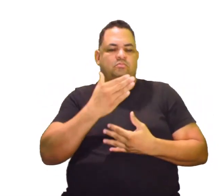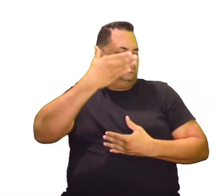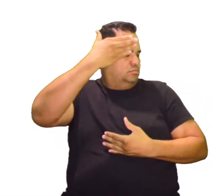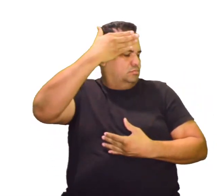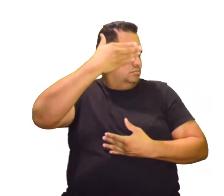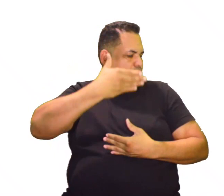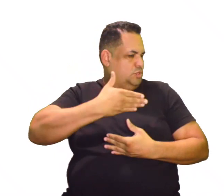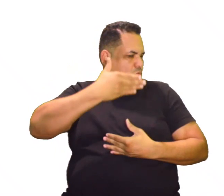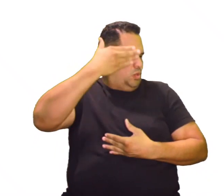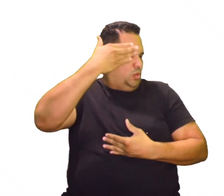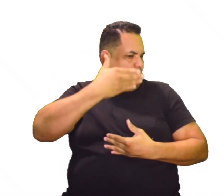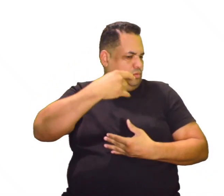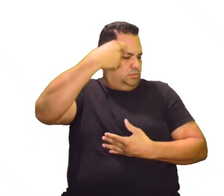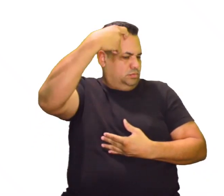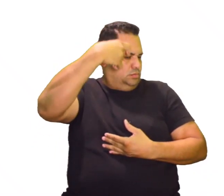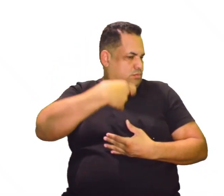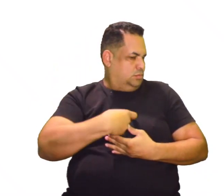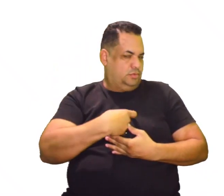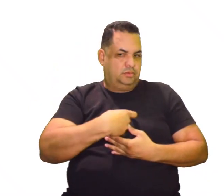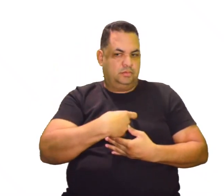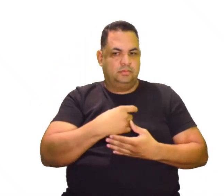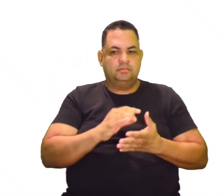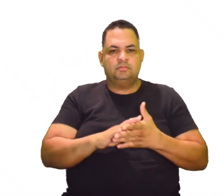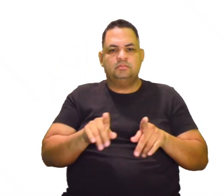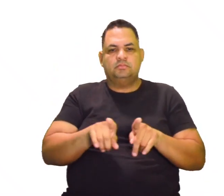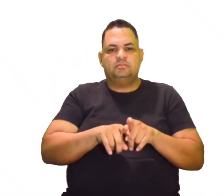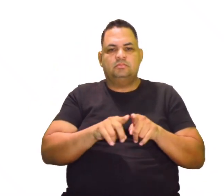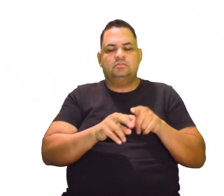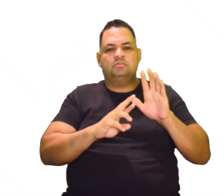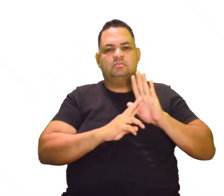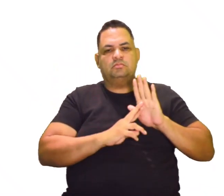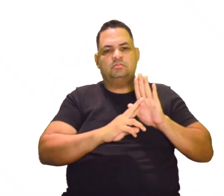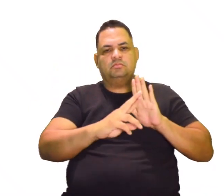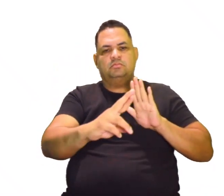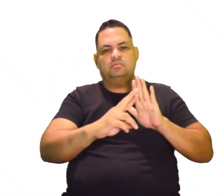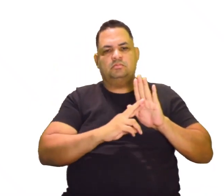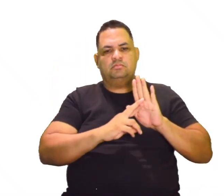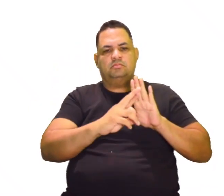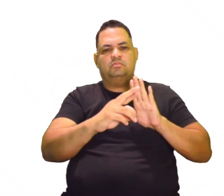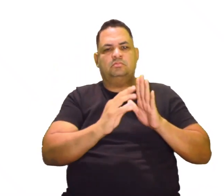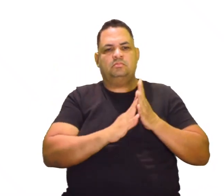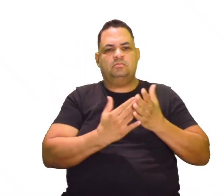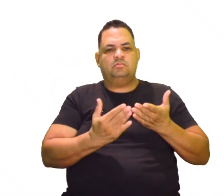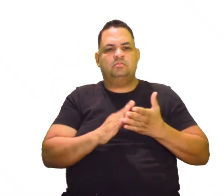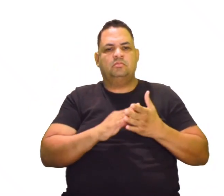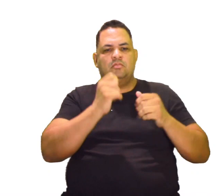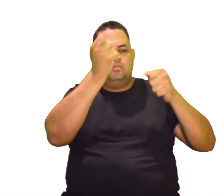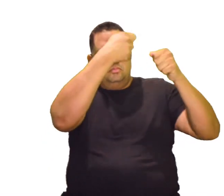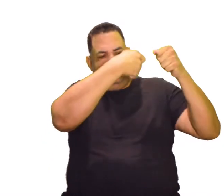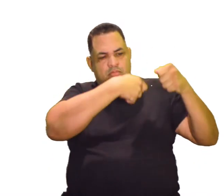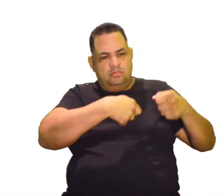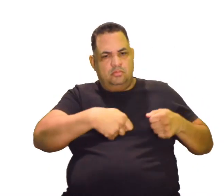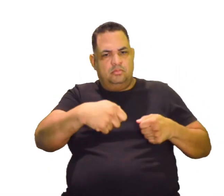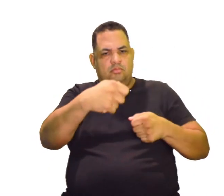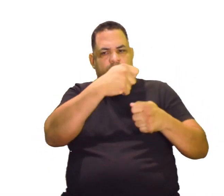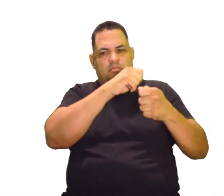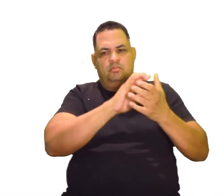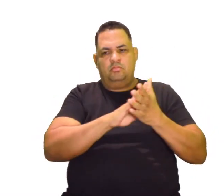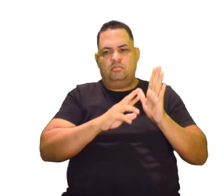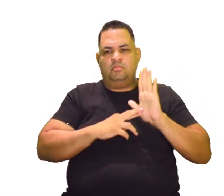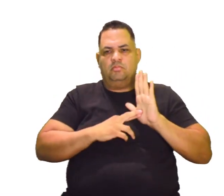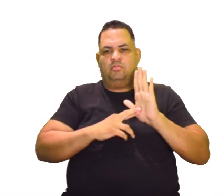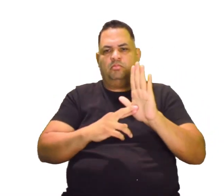também de perfil. Aqui é o retrato, relevo em pedra, né? Representando